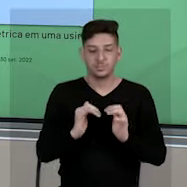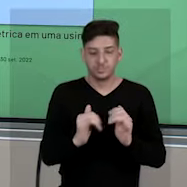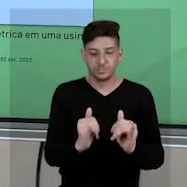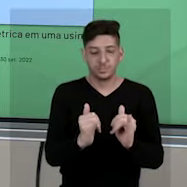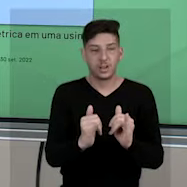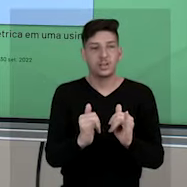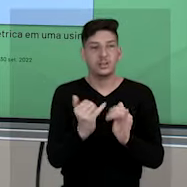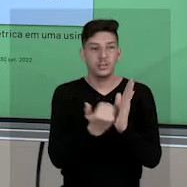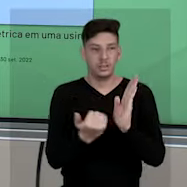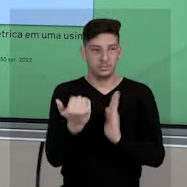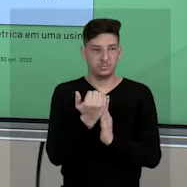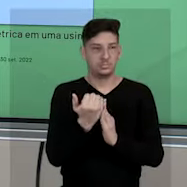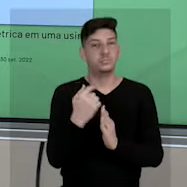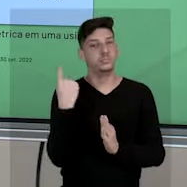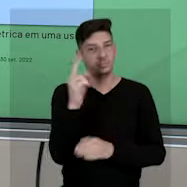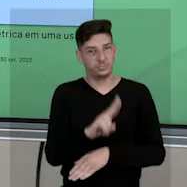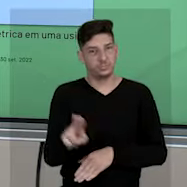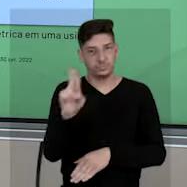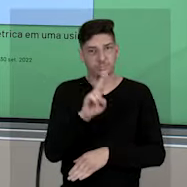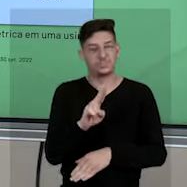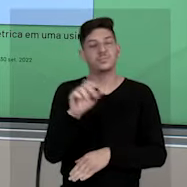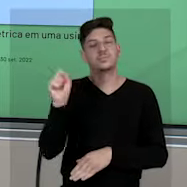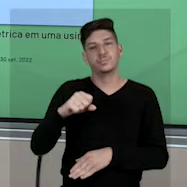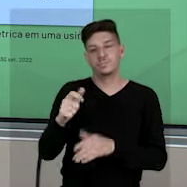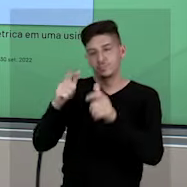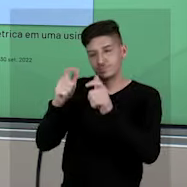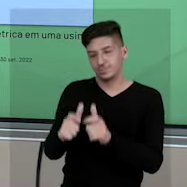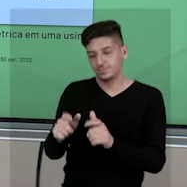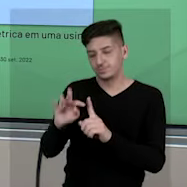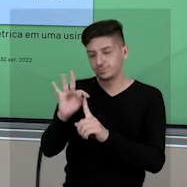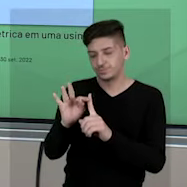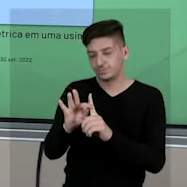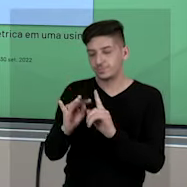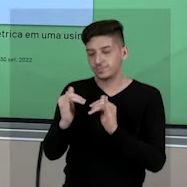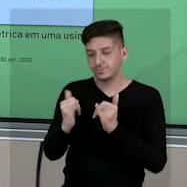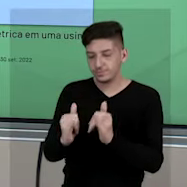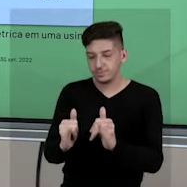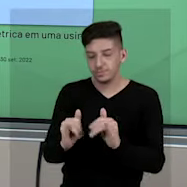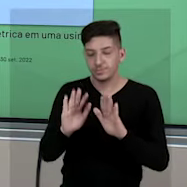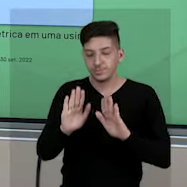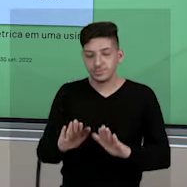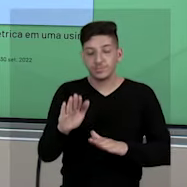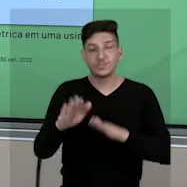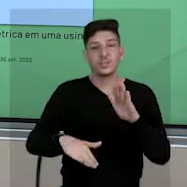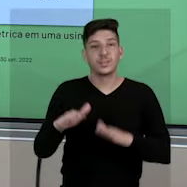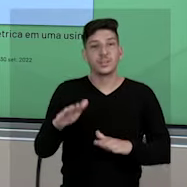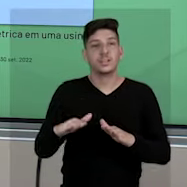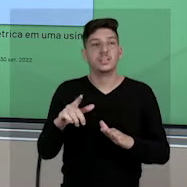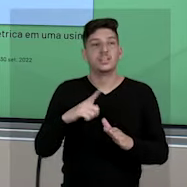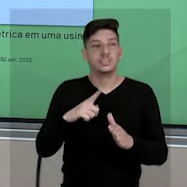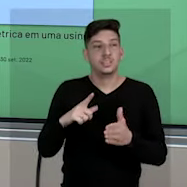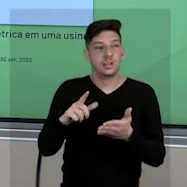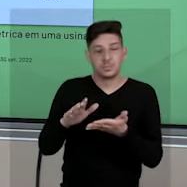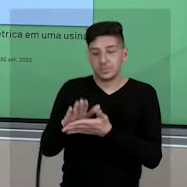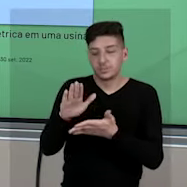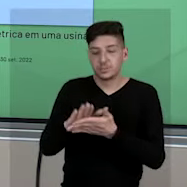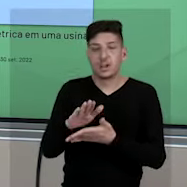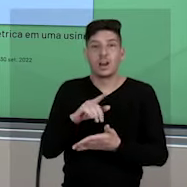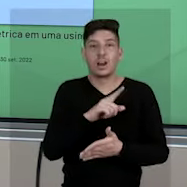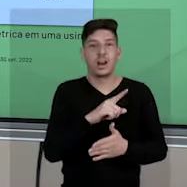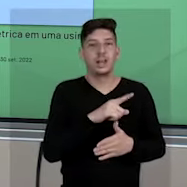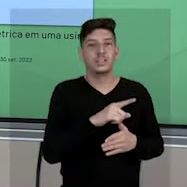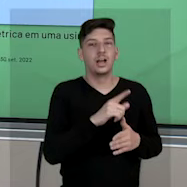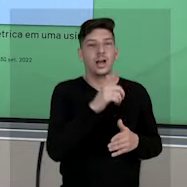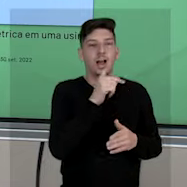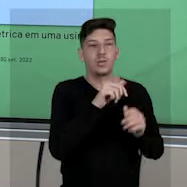dela, porque na verdade a gente até usa usinas termoelétricas normalmente. Só que às vezes a produção nas hidrelétricas, que a gente vai